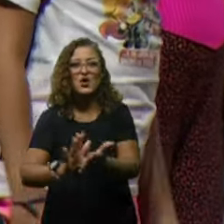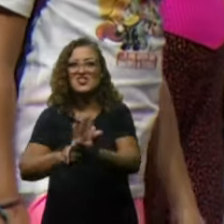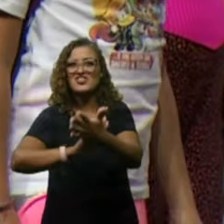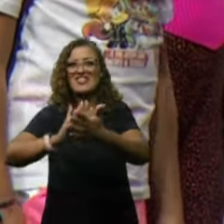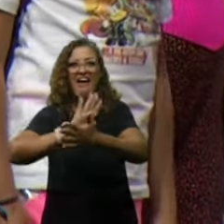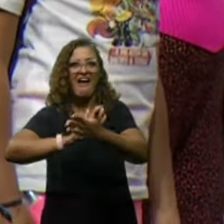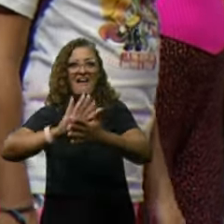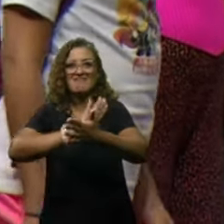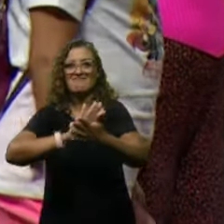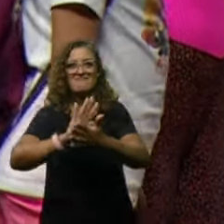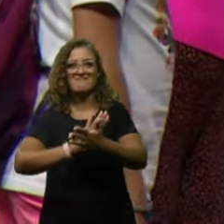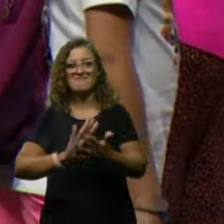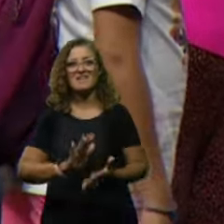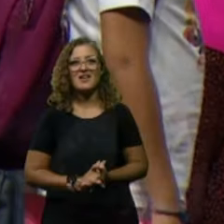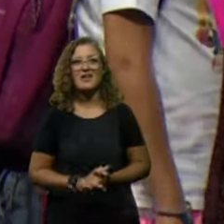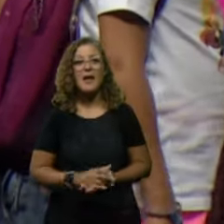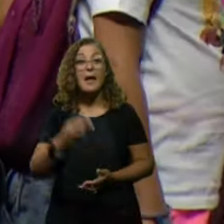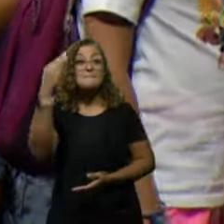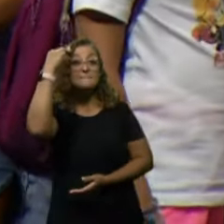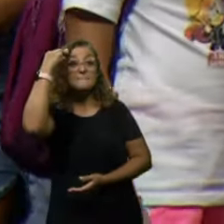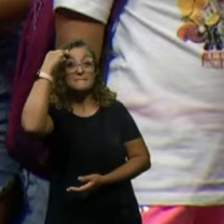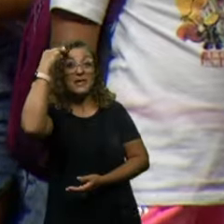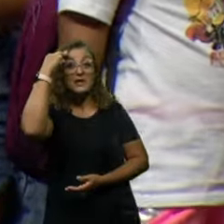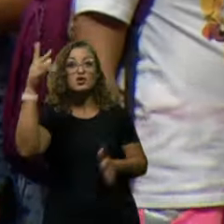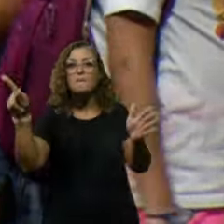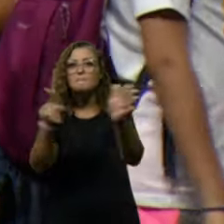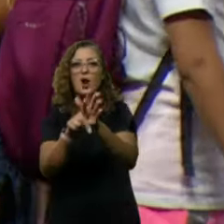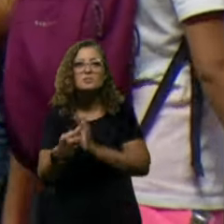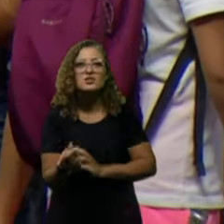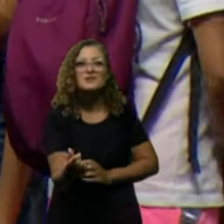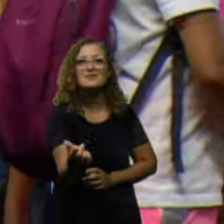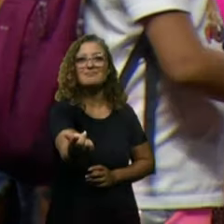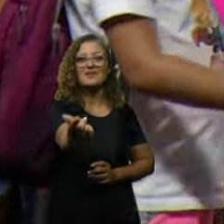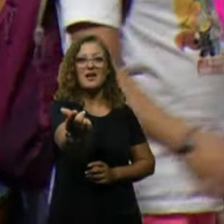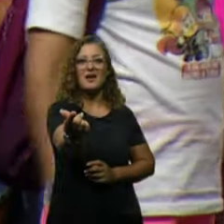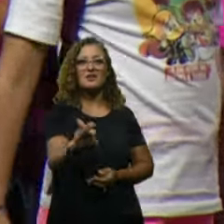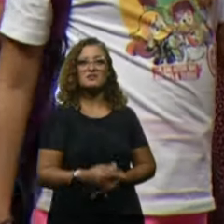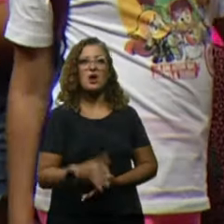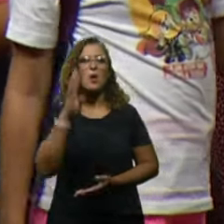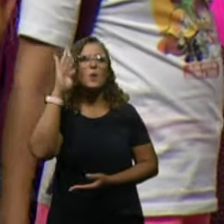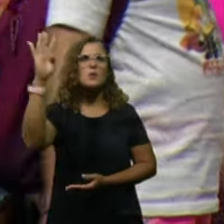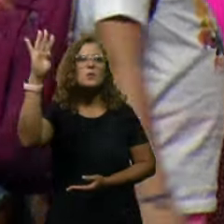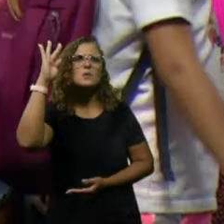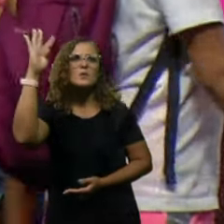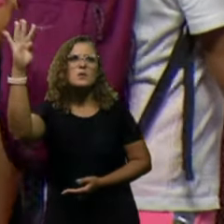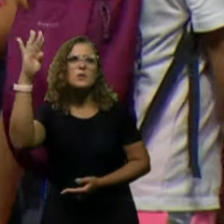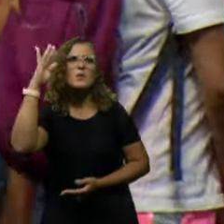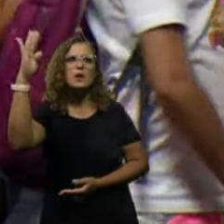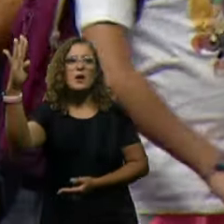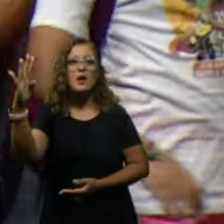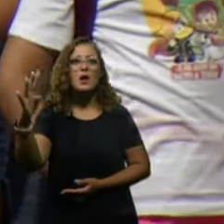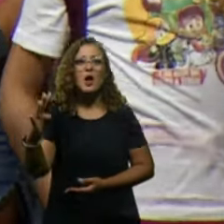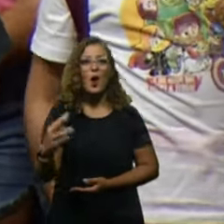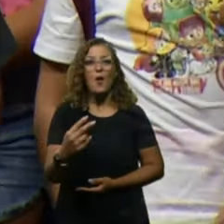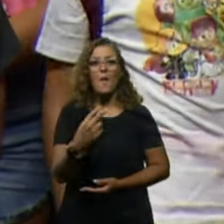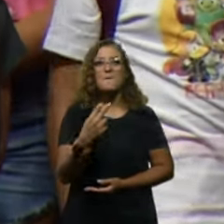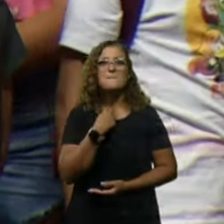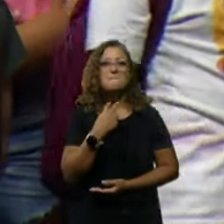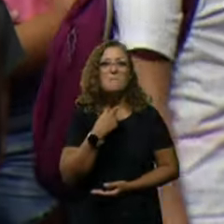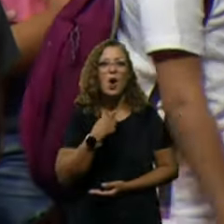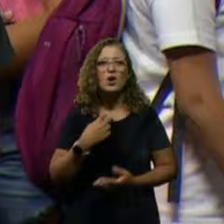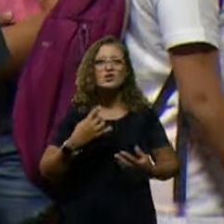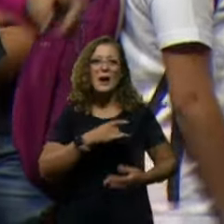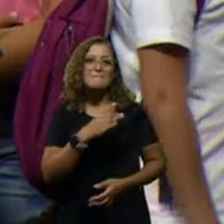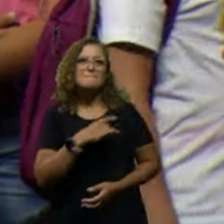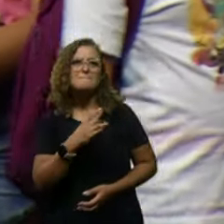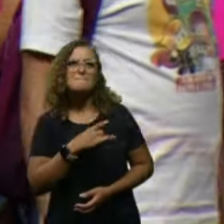aqui ó mente de eternidade Ok aumente a gente nós não chegamos aonde chegamos estamos quem somos por medo do que nos acontecer aqui